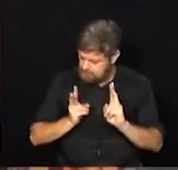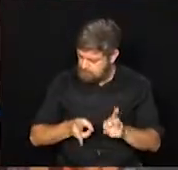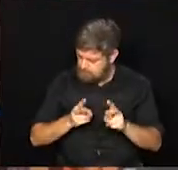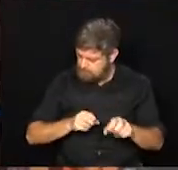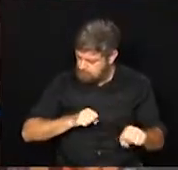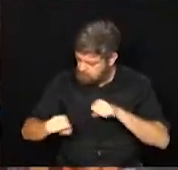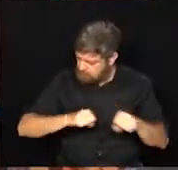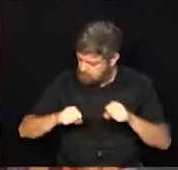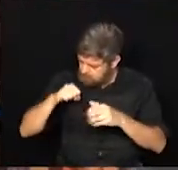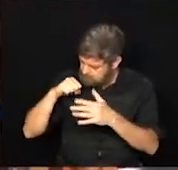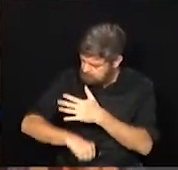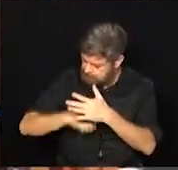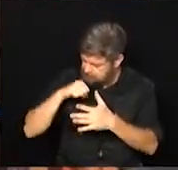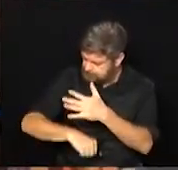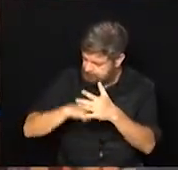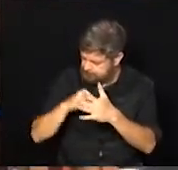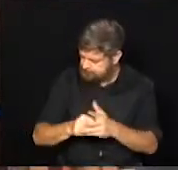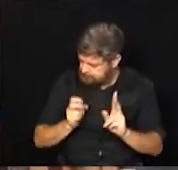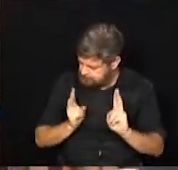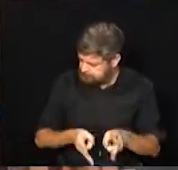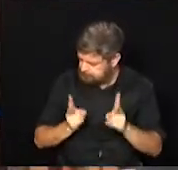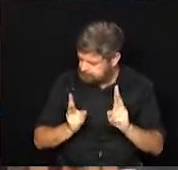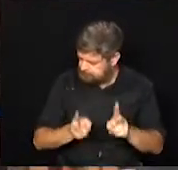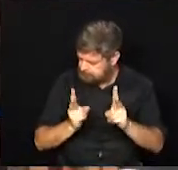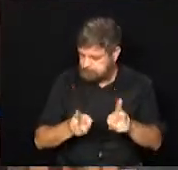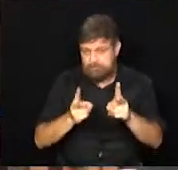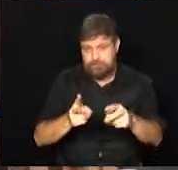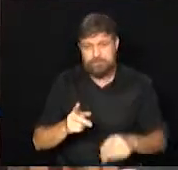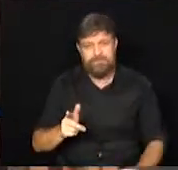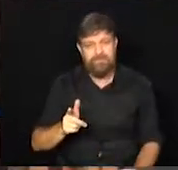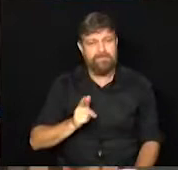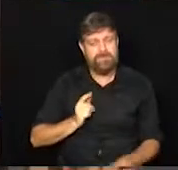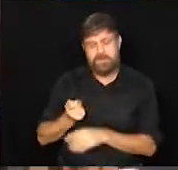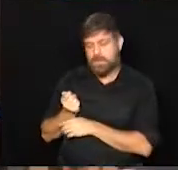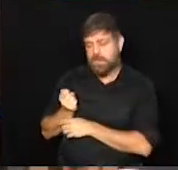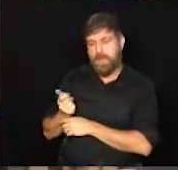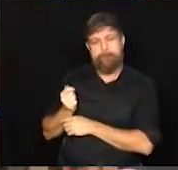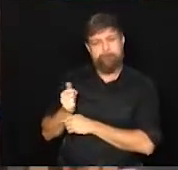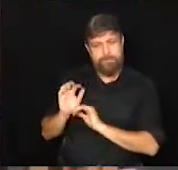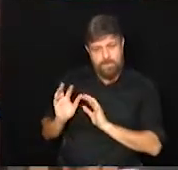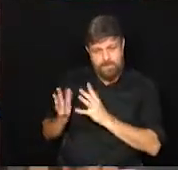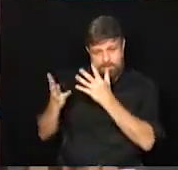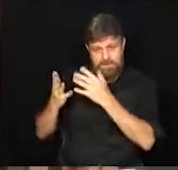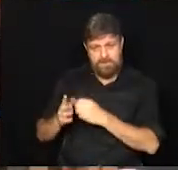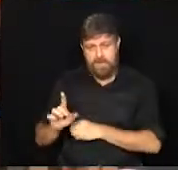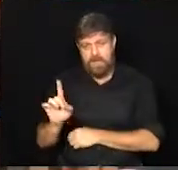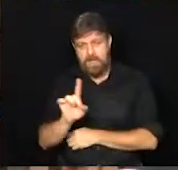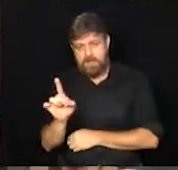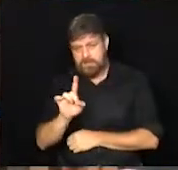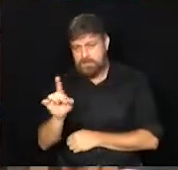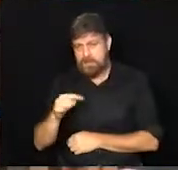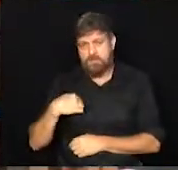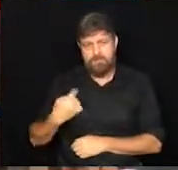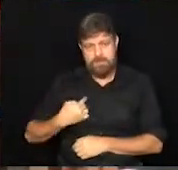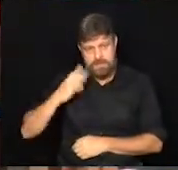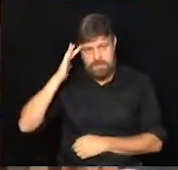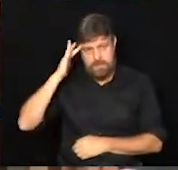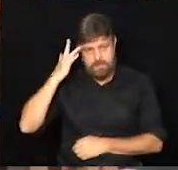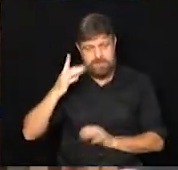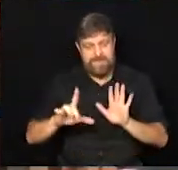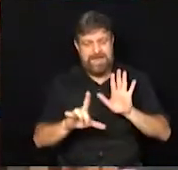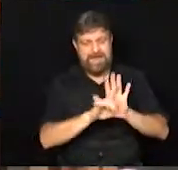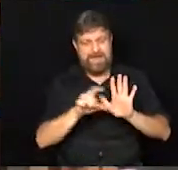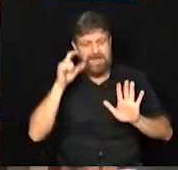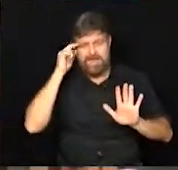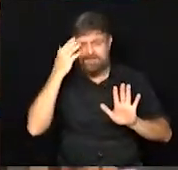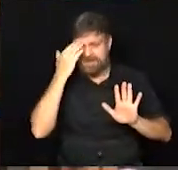luta. Então, muitas vezes a gente fala, tem pouco a comemorar. Eu acho que nesse aspecto da Maria da Penha, a gente tem muito